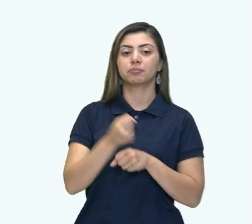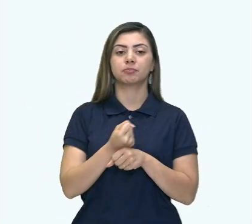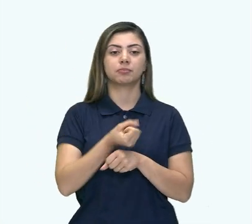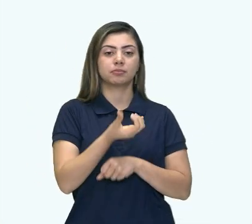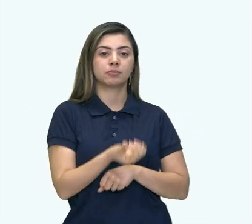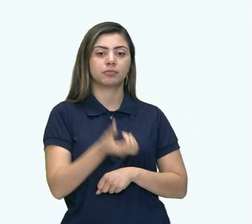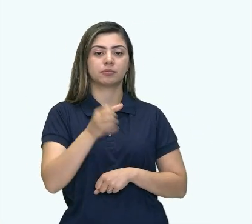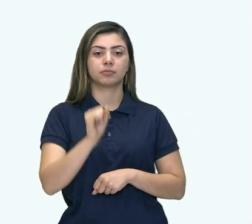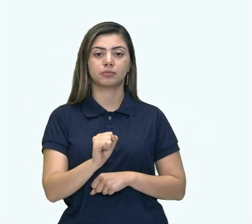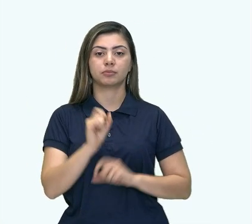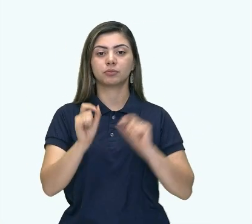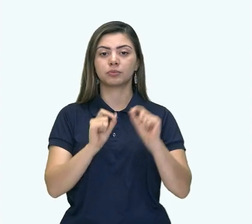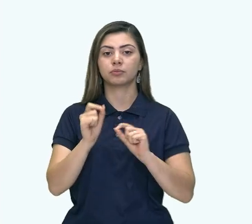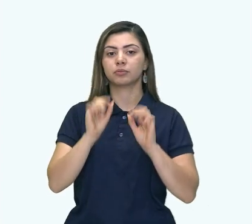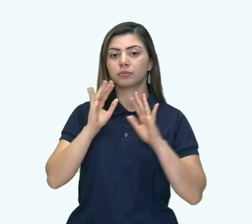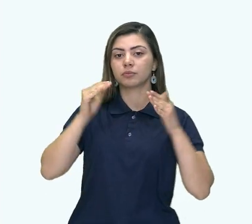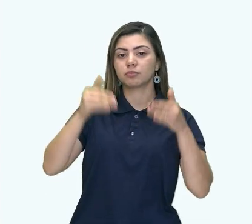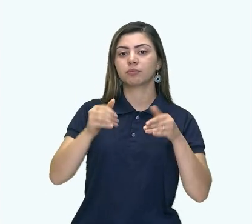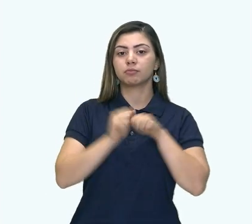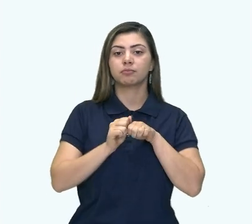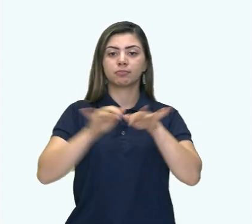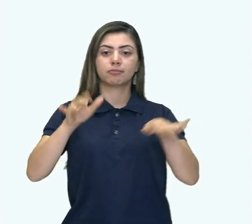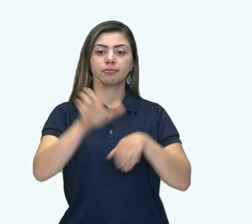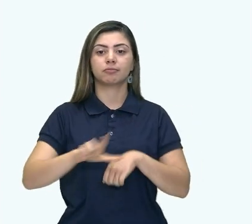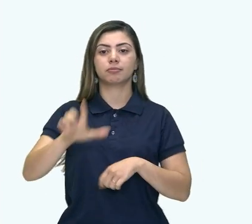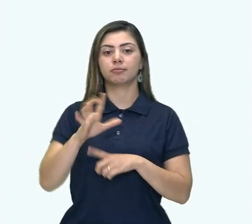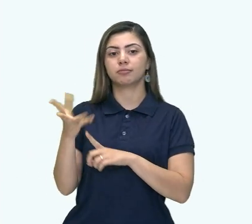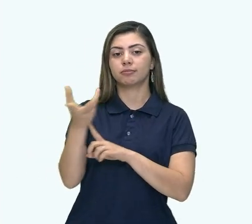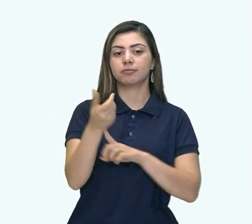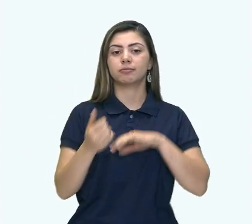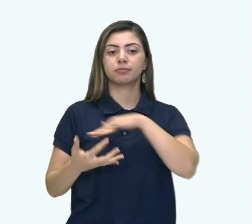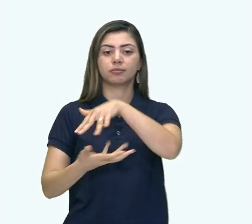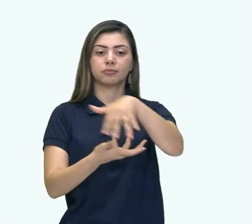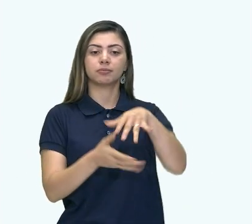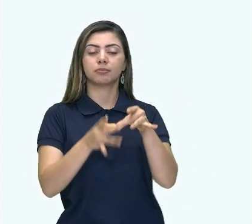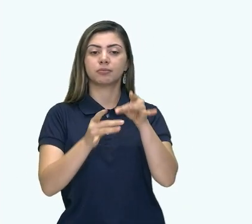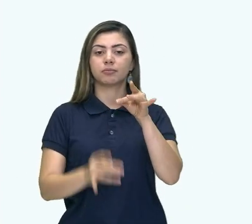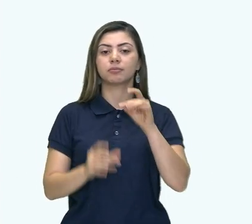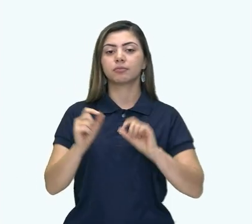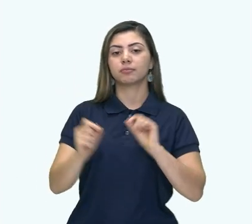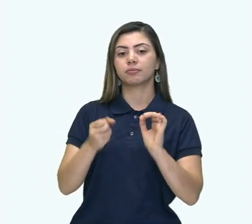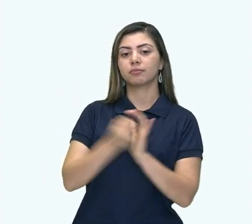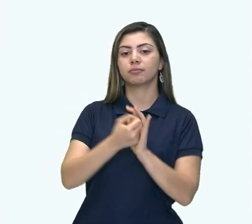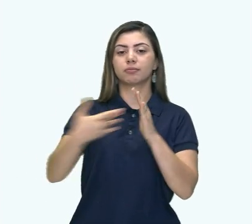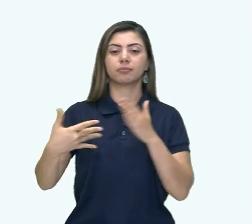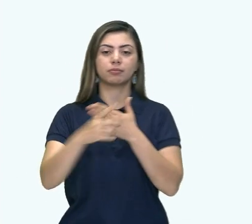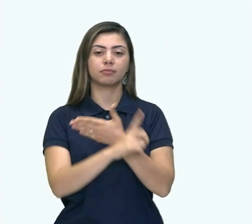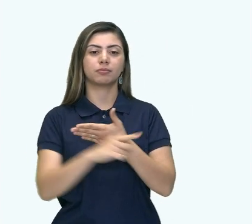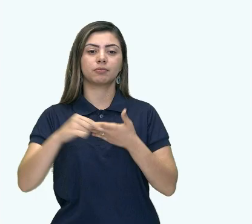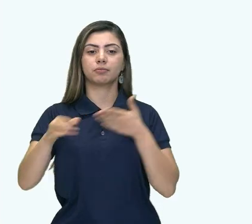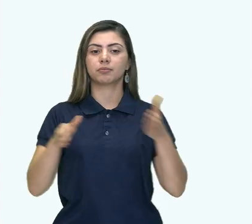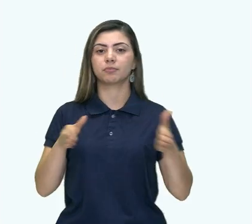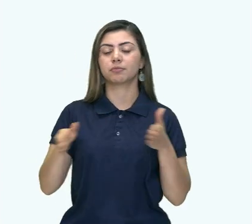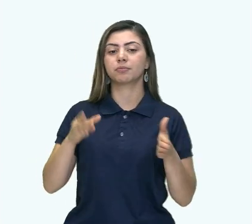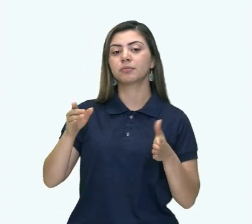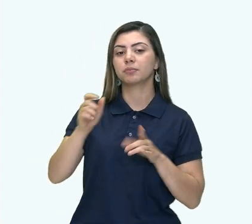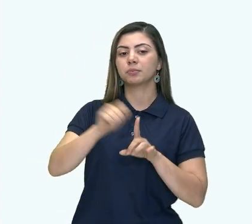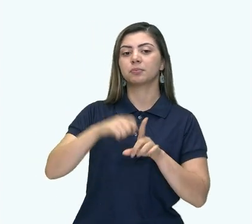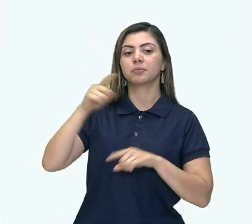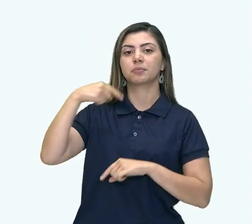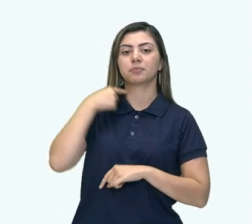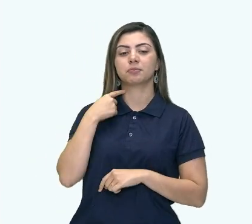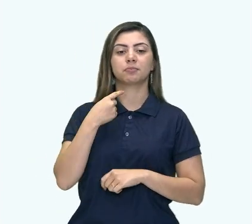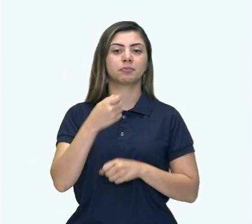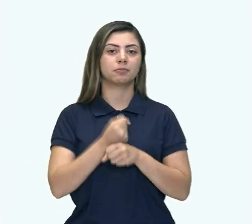68, repercussões na literatura e nas artes do mundo, e o nosso detalhamento, singularidades em autores do período de maio